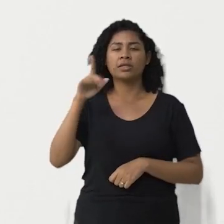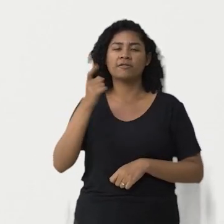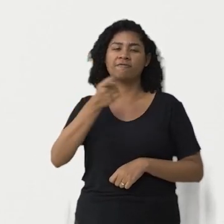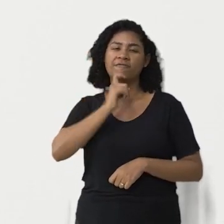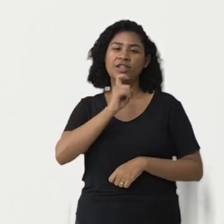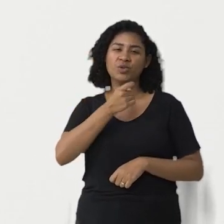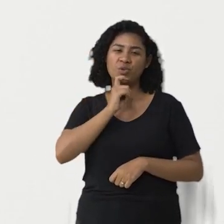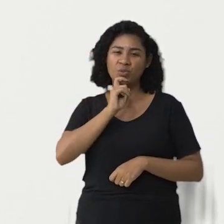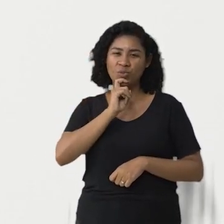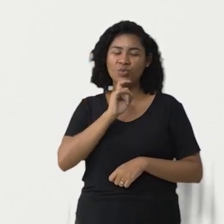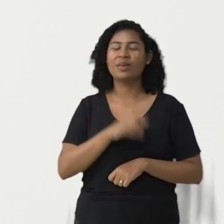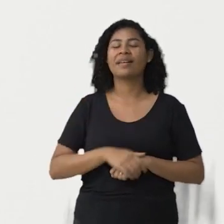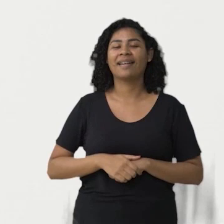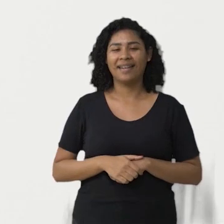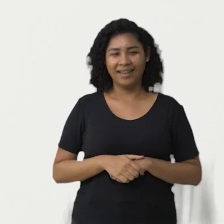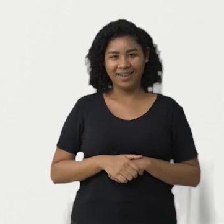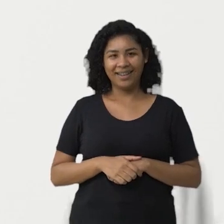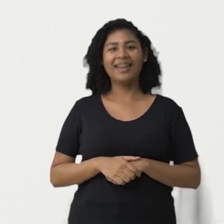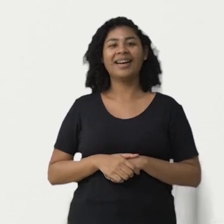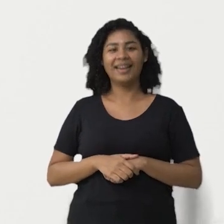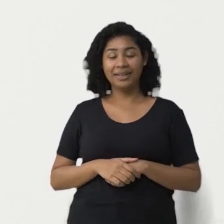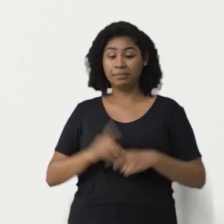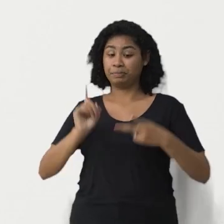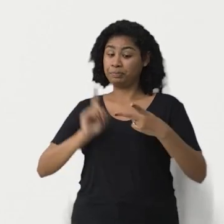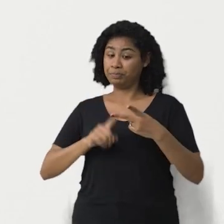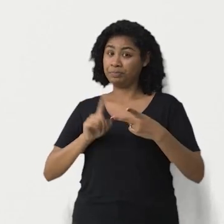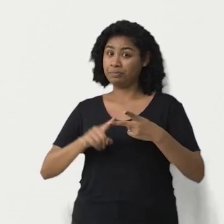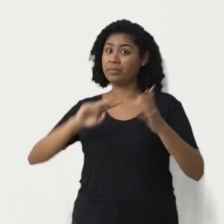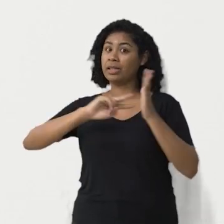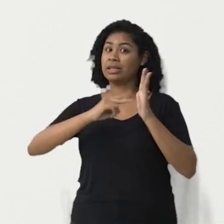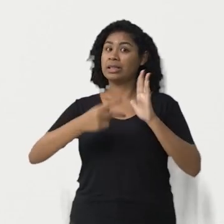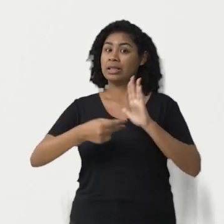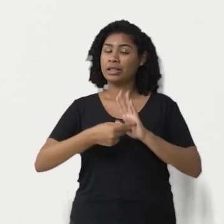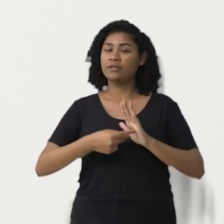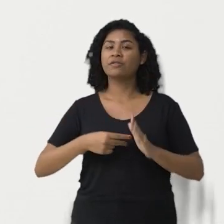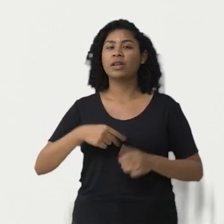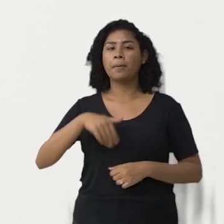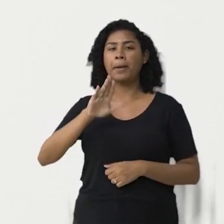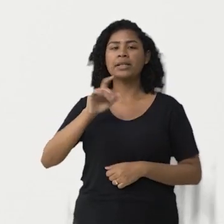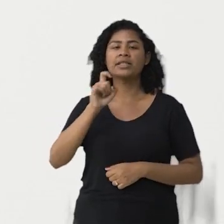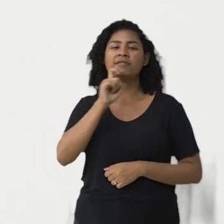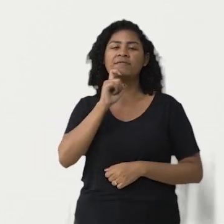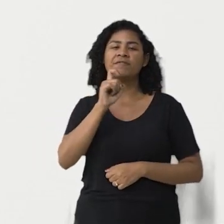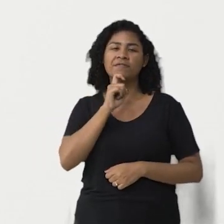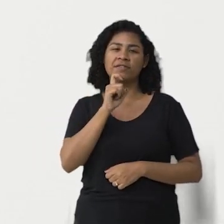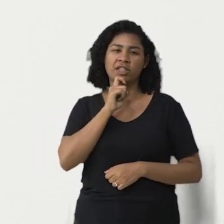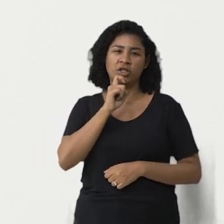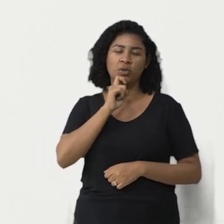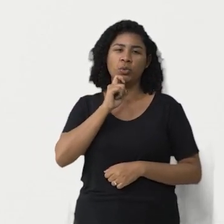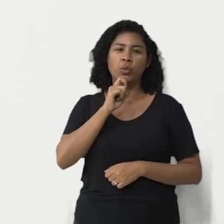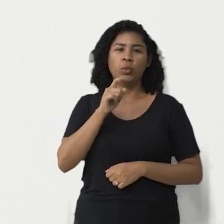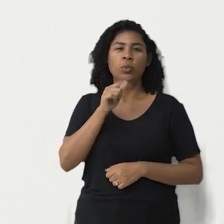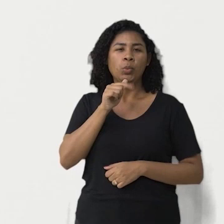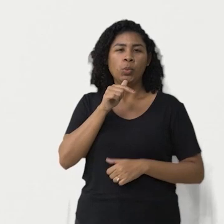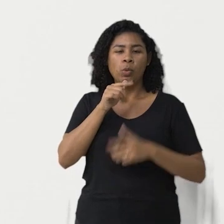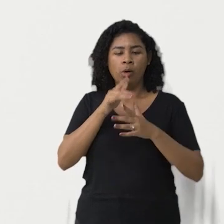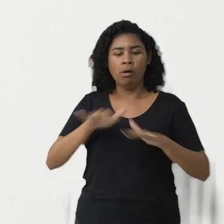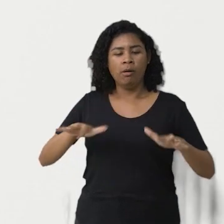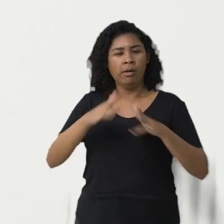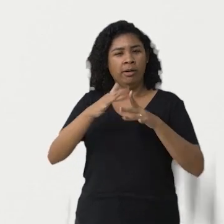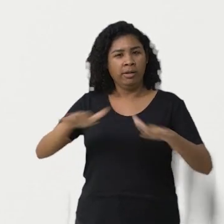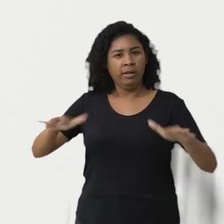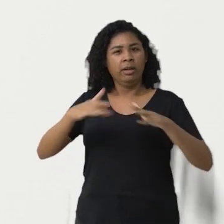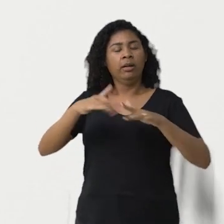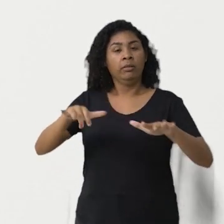esfriamento, tá? Então, a Laninha ocorre o quê? O esfriamento anormal das águas continua